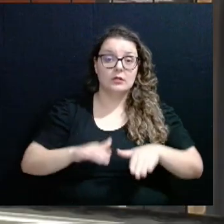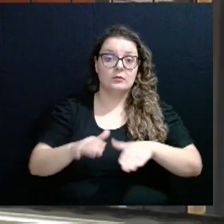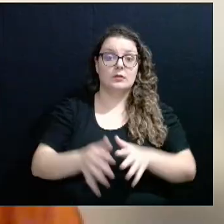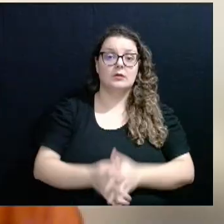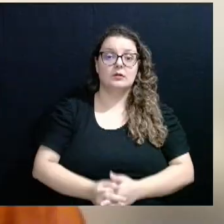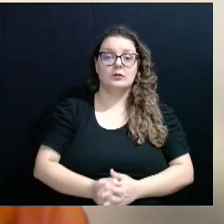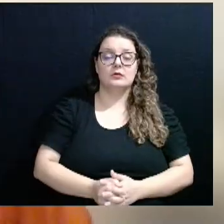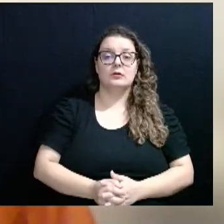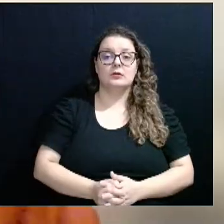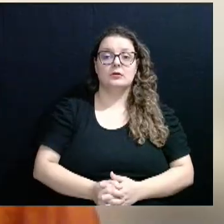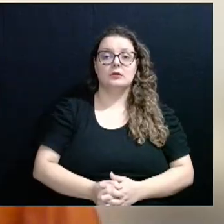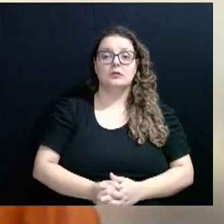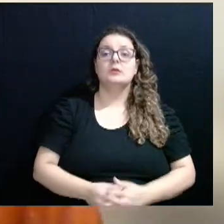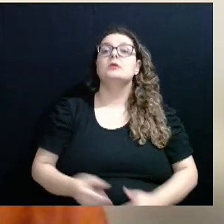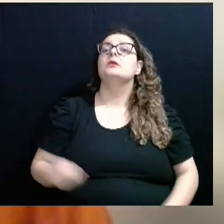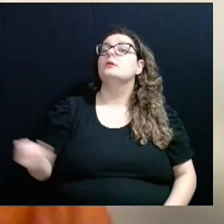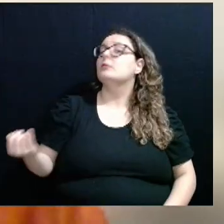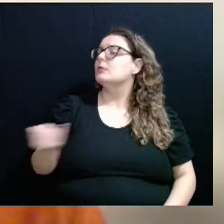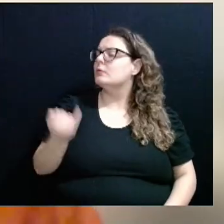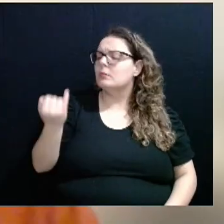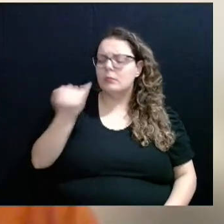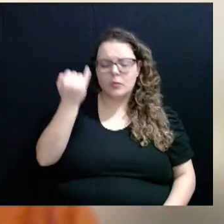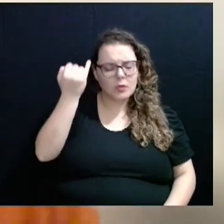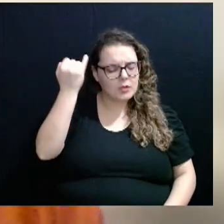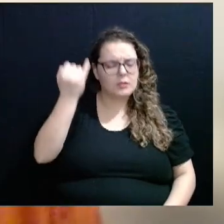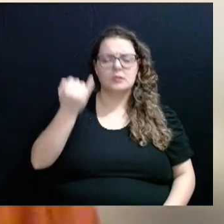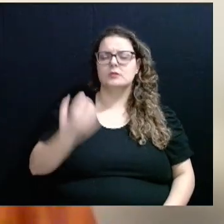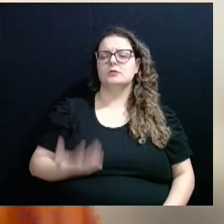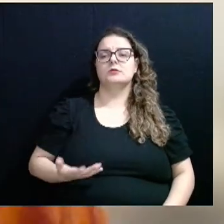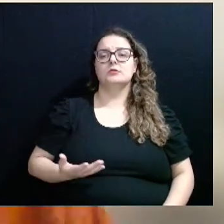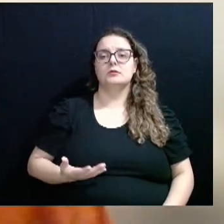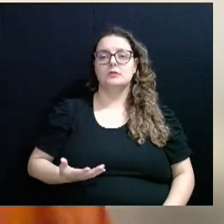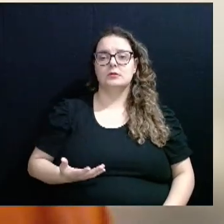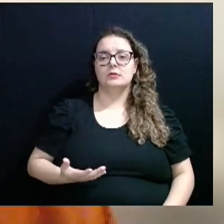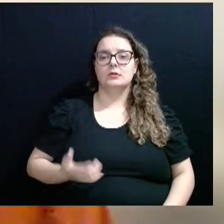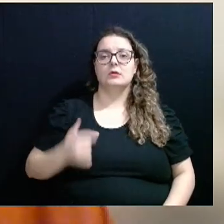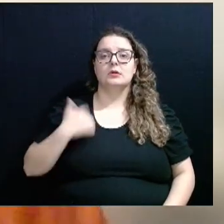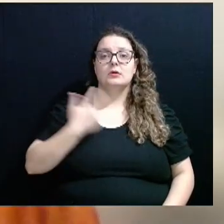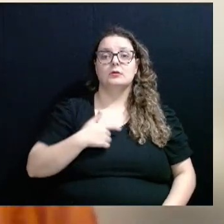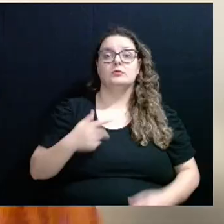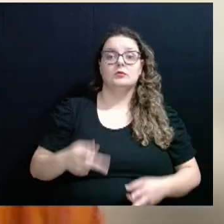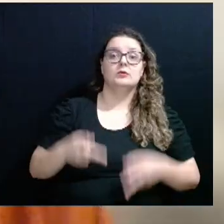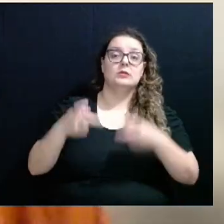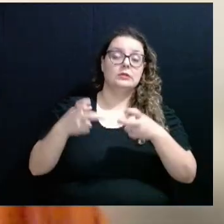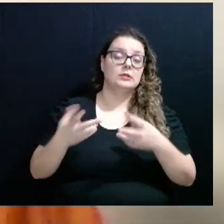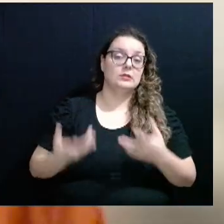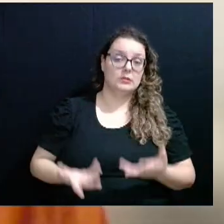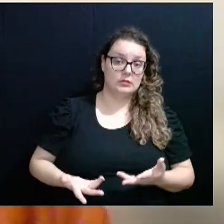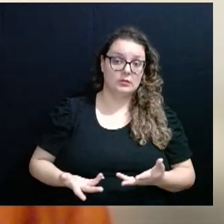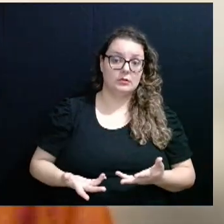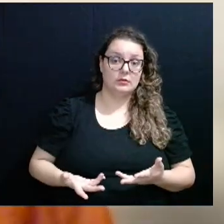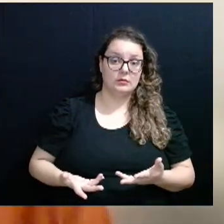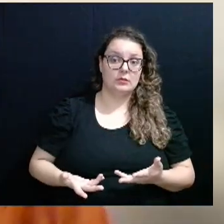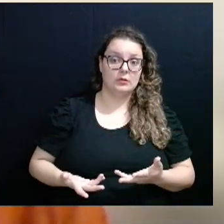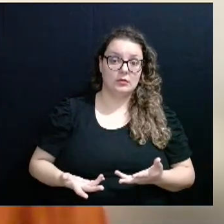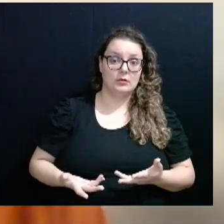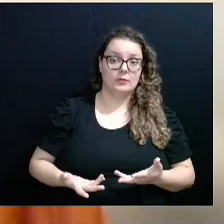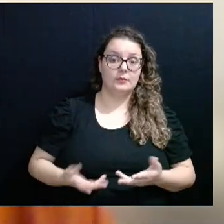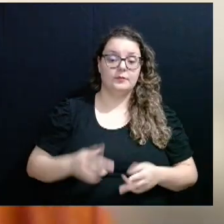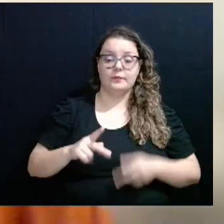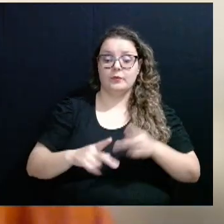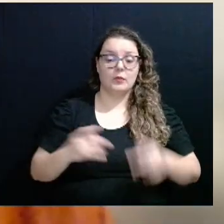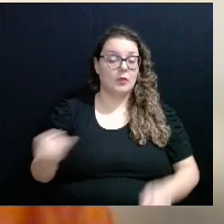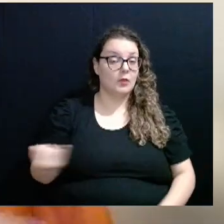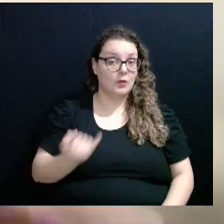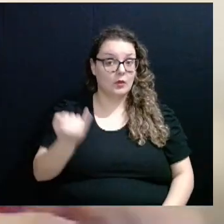É um importantíssimo passo. A gente está com isso reconhecendo que esses povos são importantíssimos para o